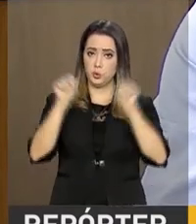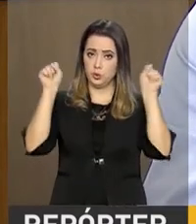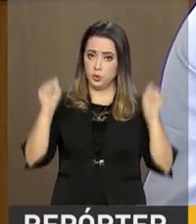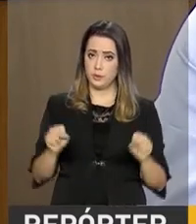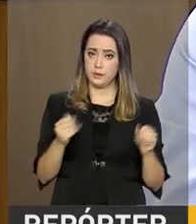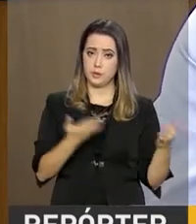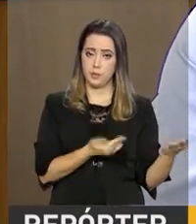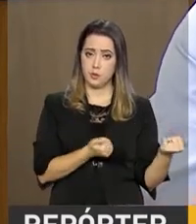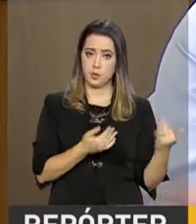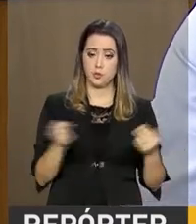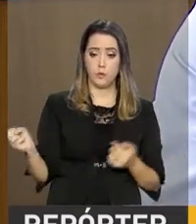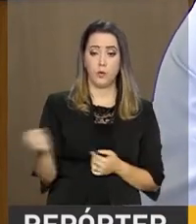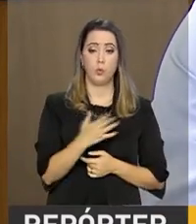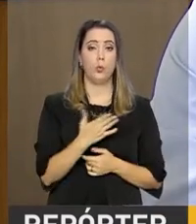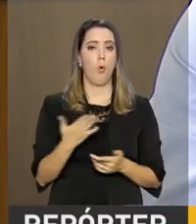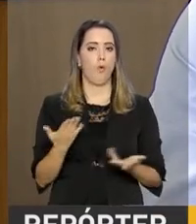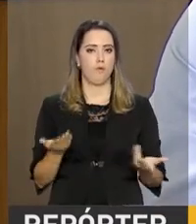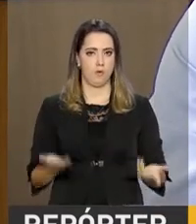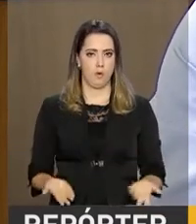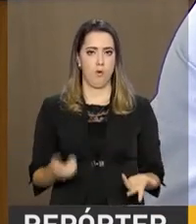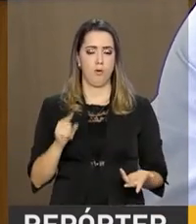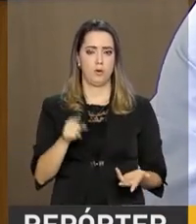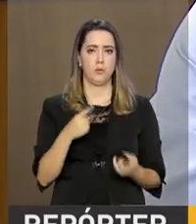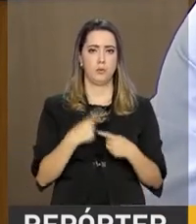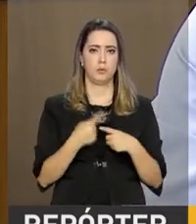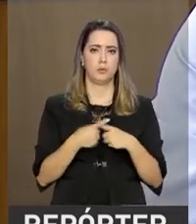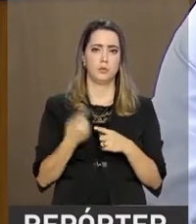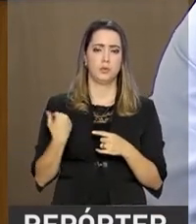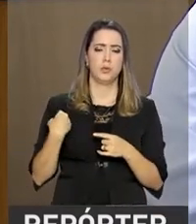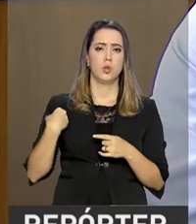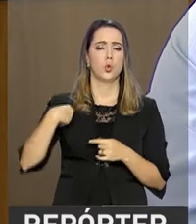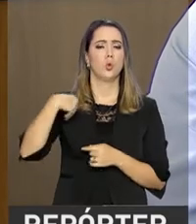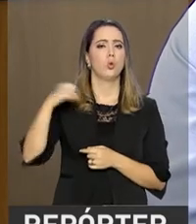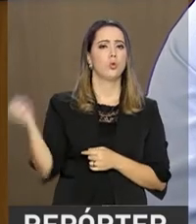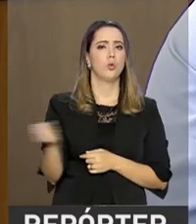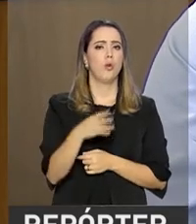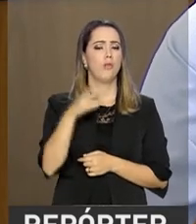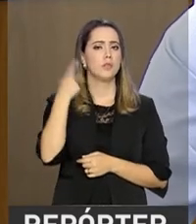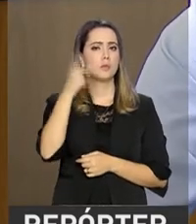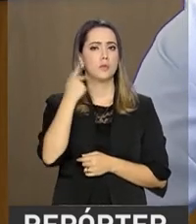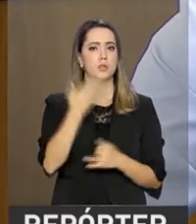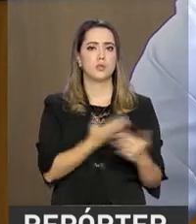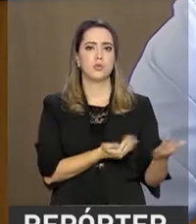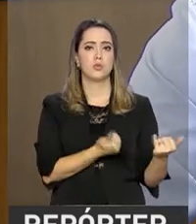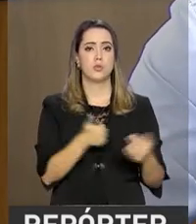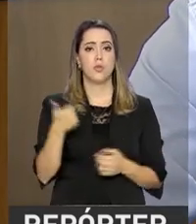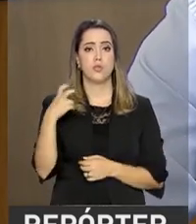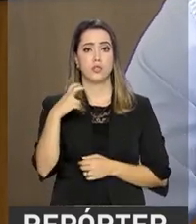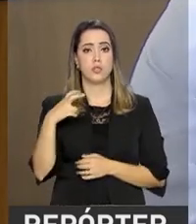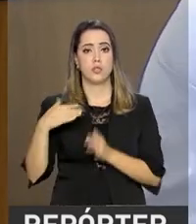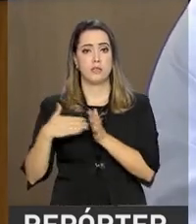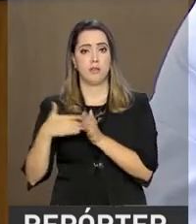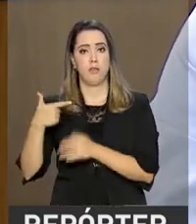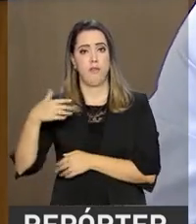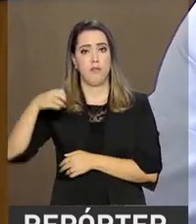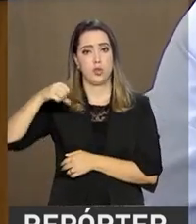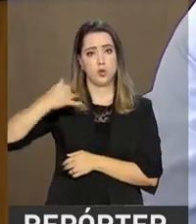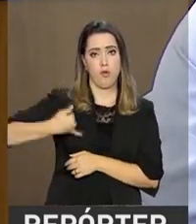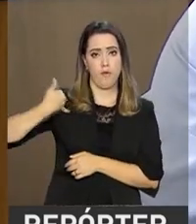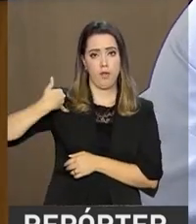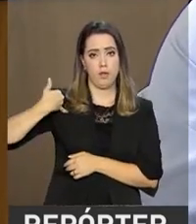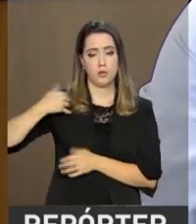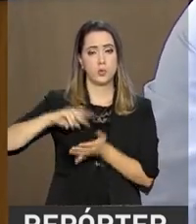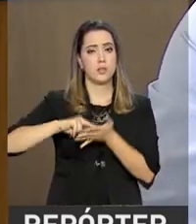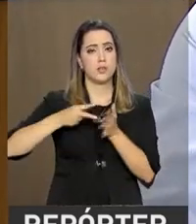governança e médio no brasil no que tange à implementação de políticas voltadas a jovens de 15 a 29 anos que representa